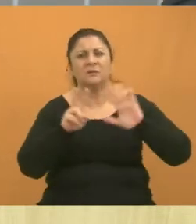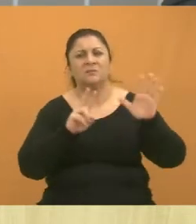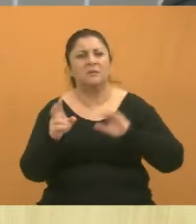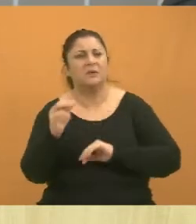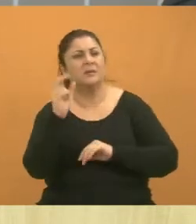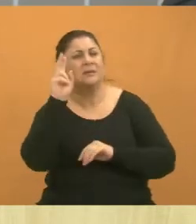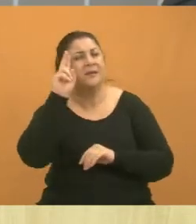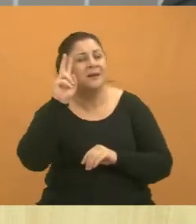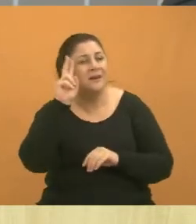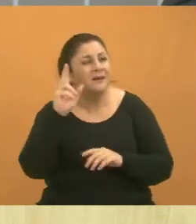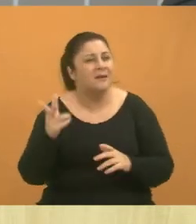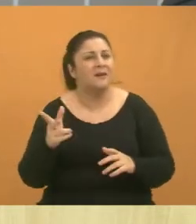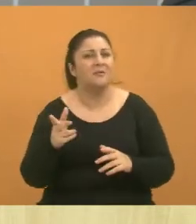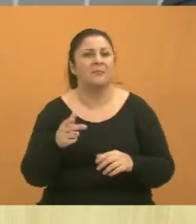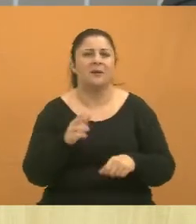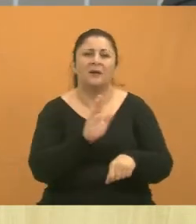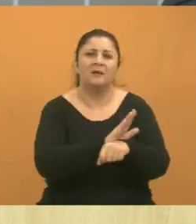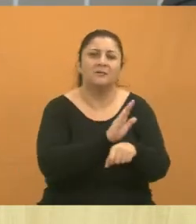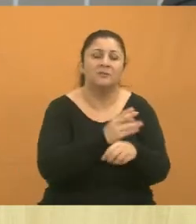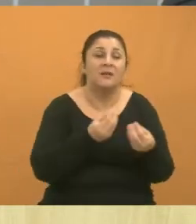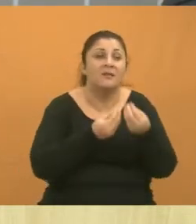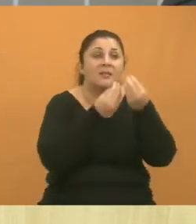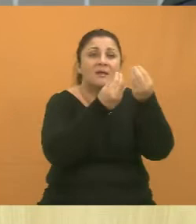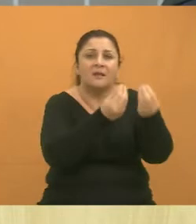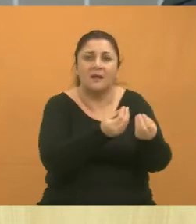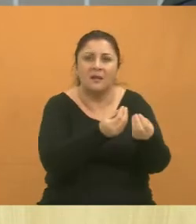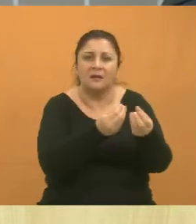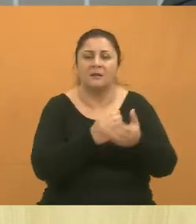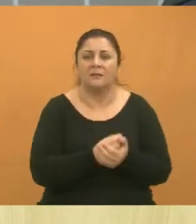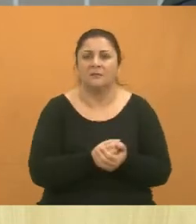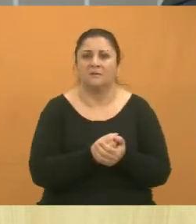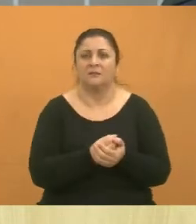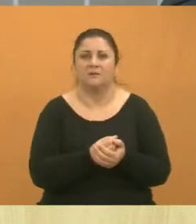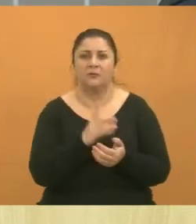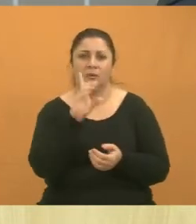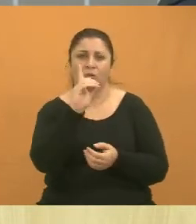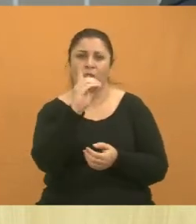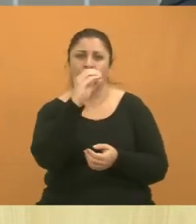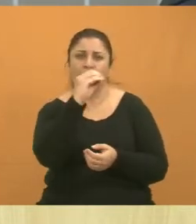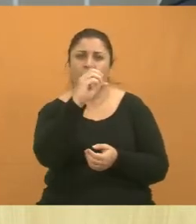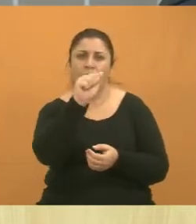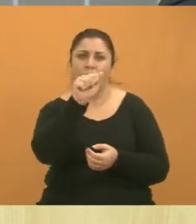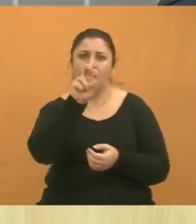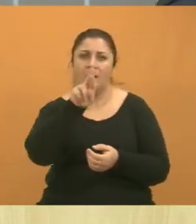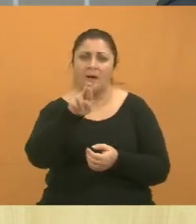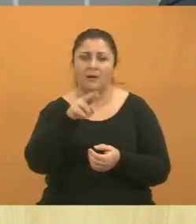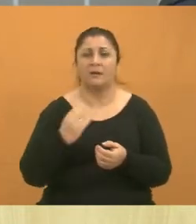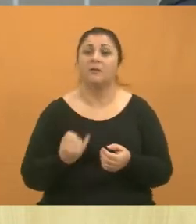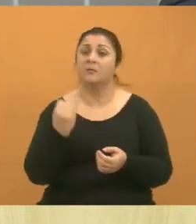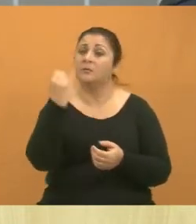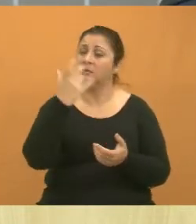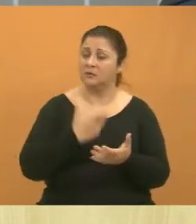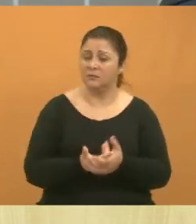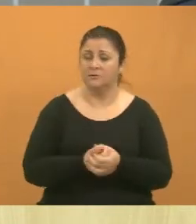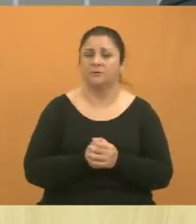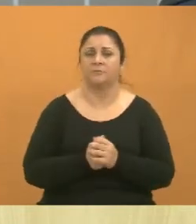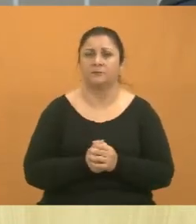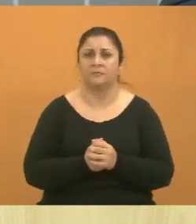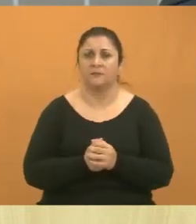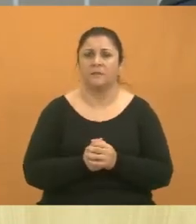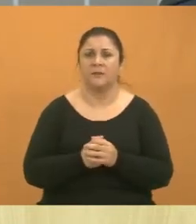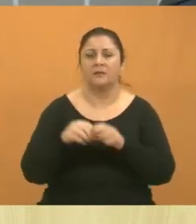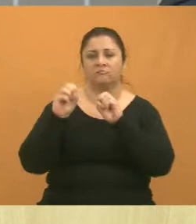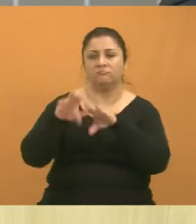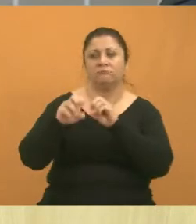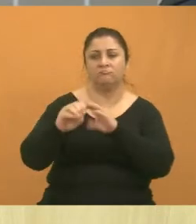aí de efetuar aí uma doação no pagamento da sua conta e tal. Isso é importante, vai